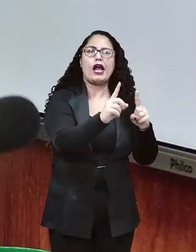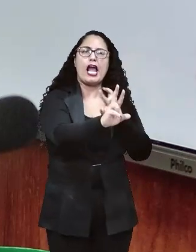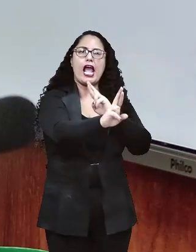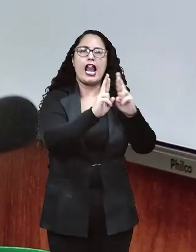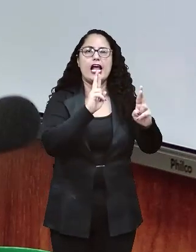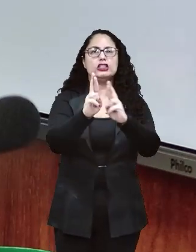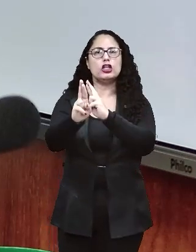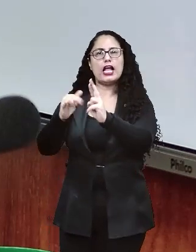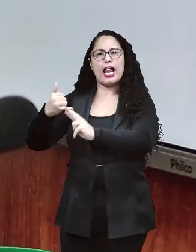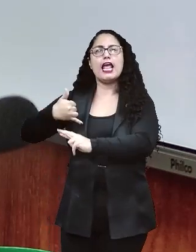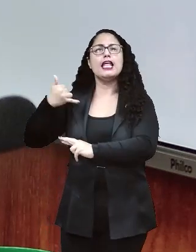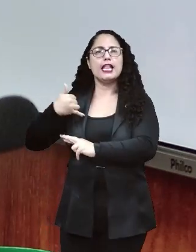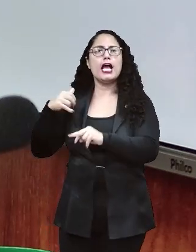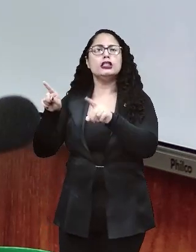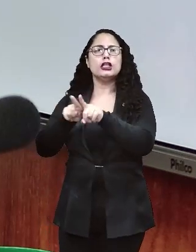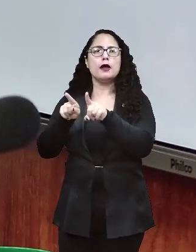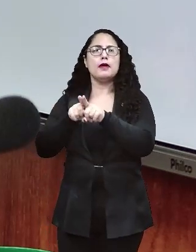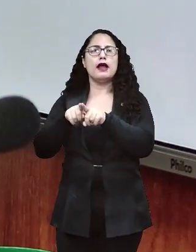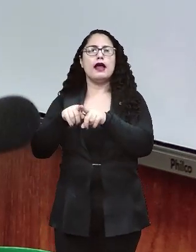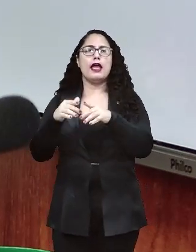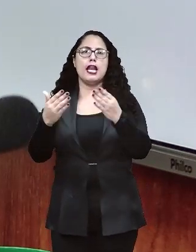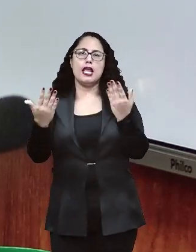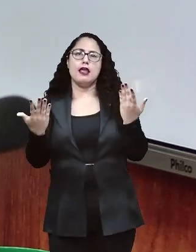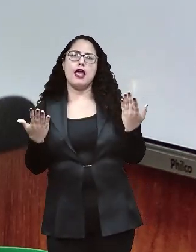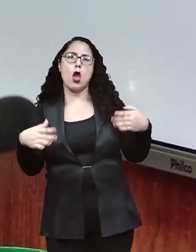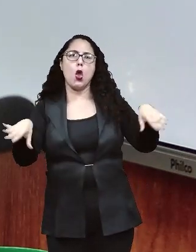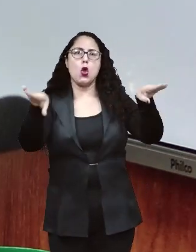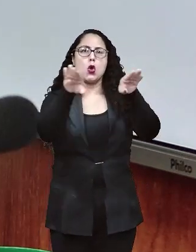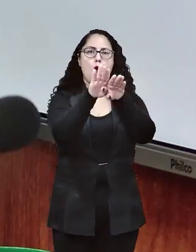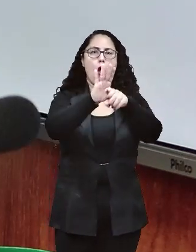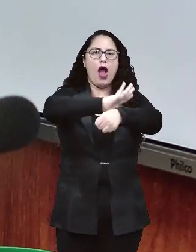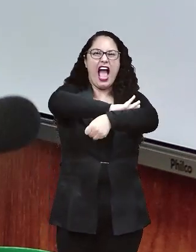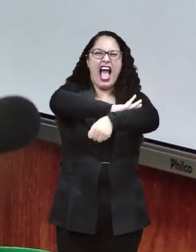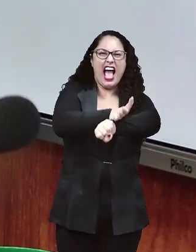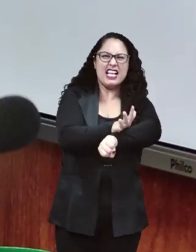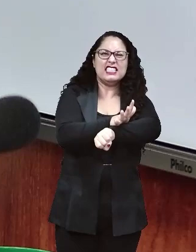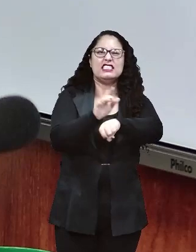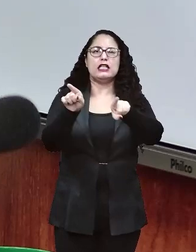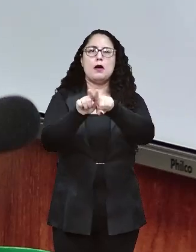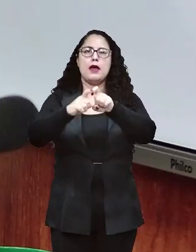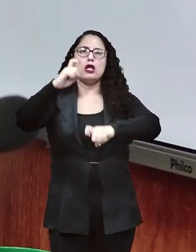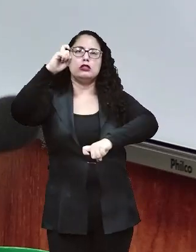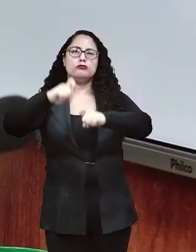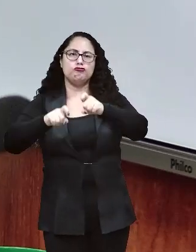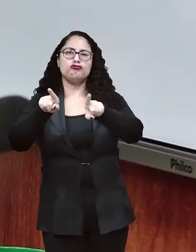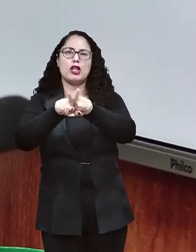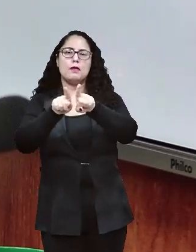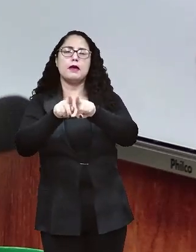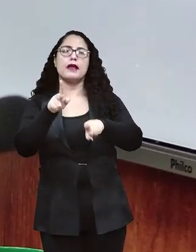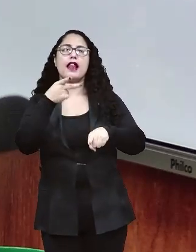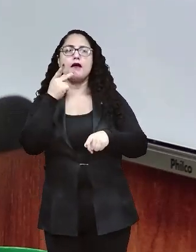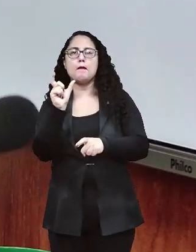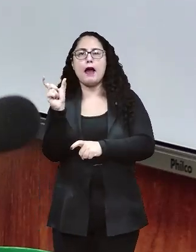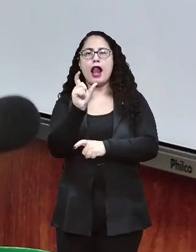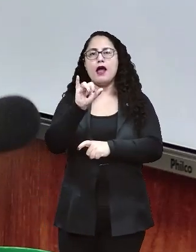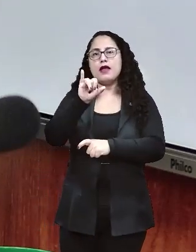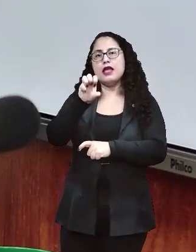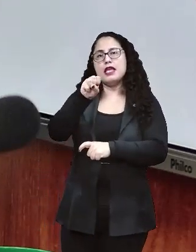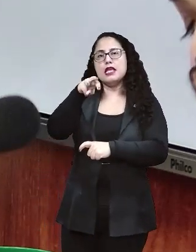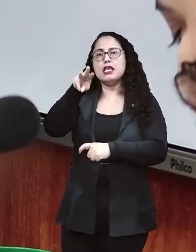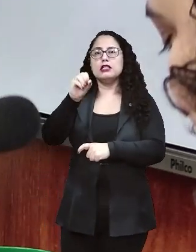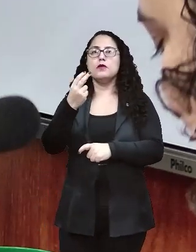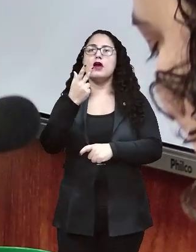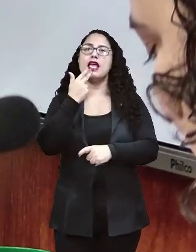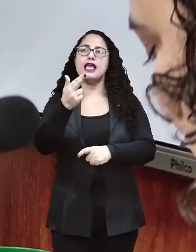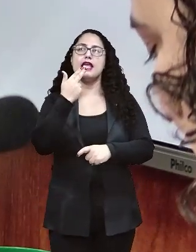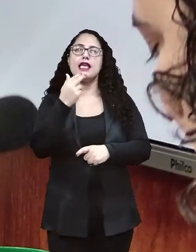relacionada à idade. E aí ele equipara ao racismo e ao sexismo, por isso que ele termina em ismo, né, que do inglês vem